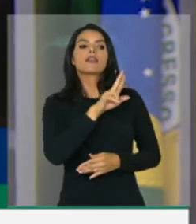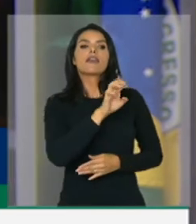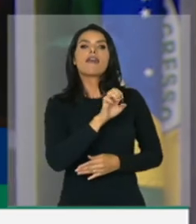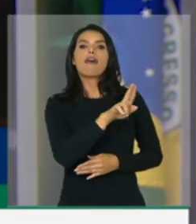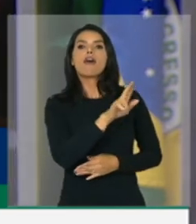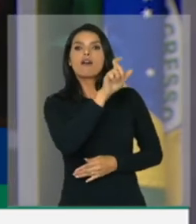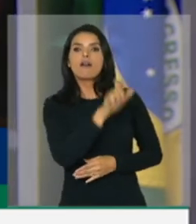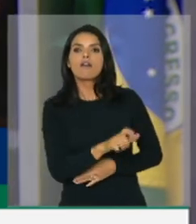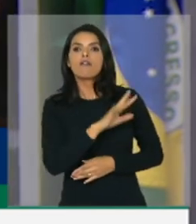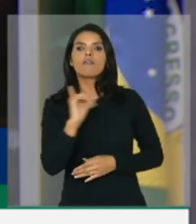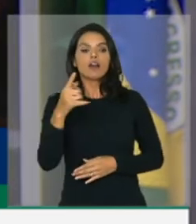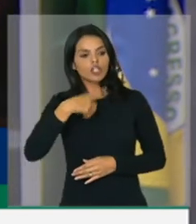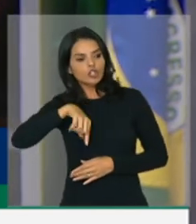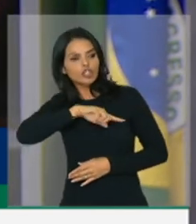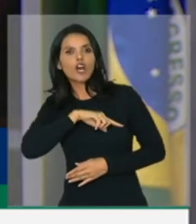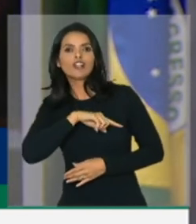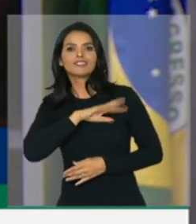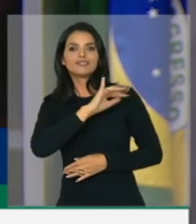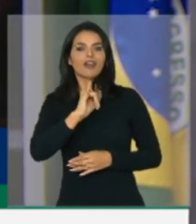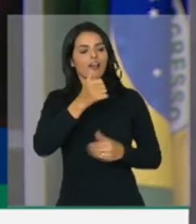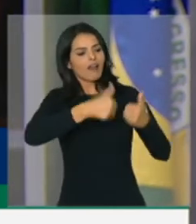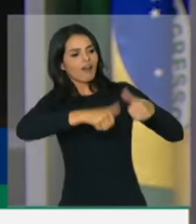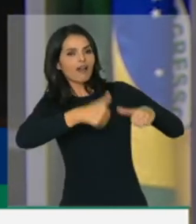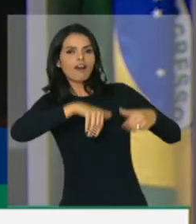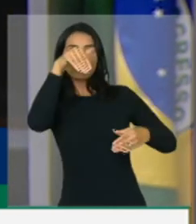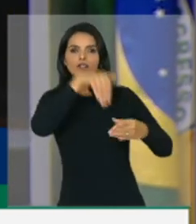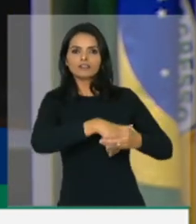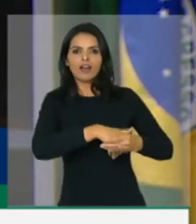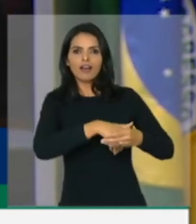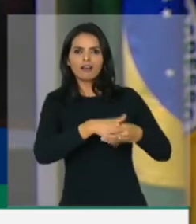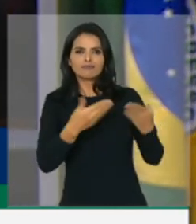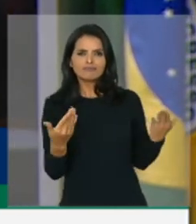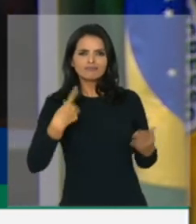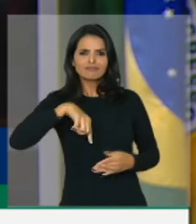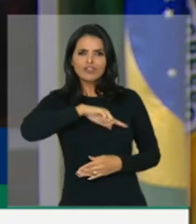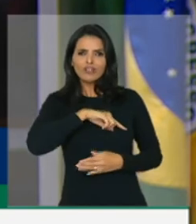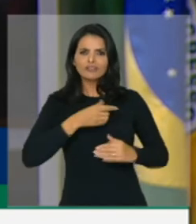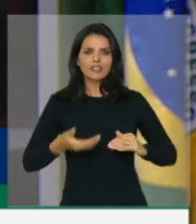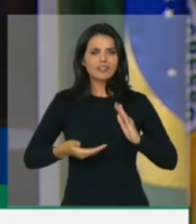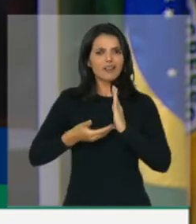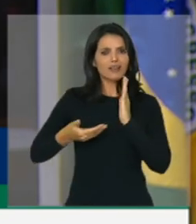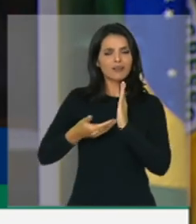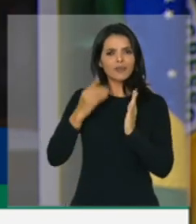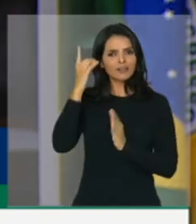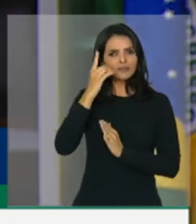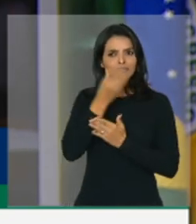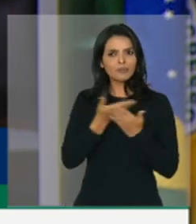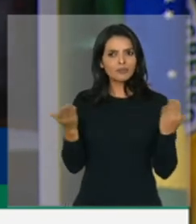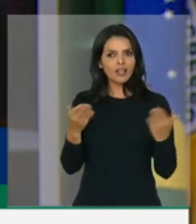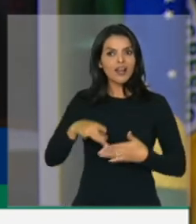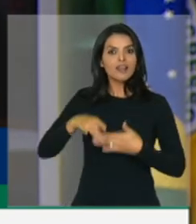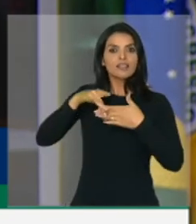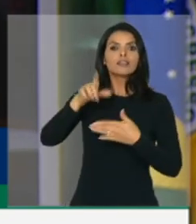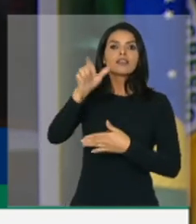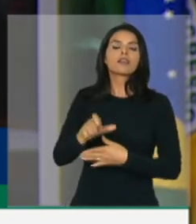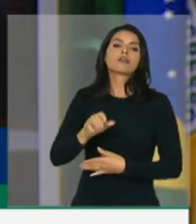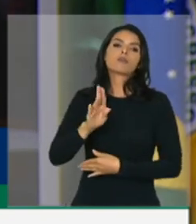exarado pelos seus próprios ocupantes, esta Câmara dos Deputados, deputado Isnaldo Bulhões, líder do MDB,